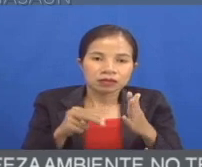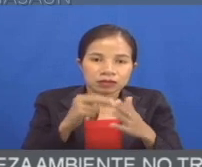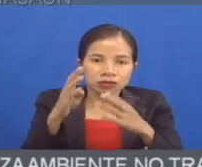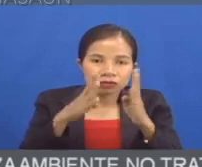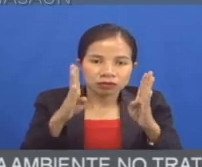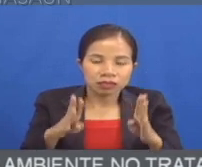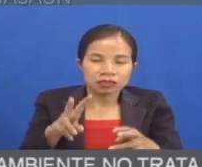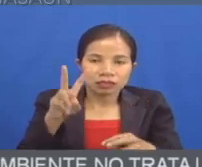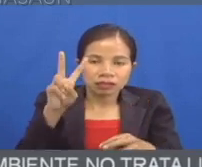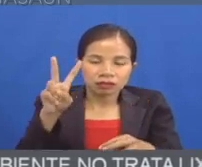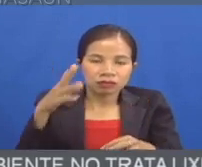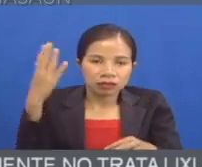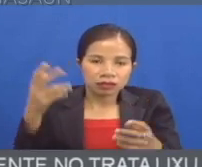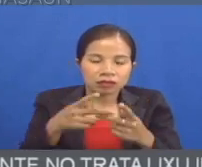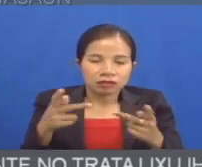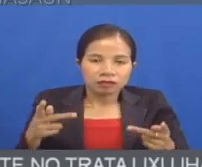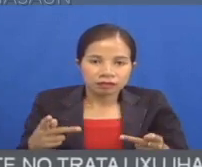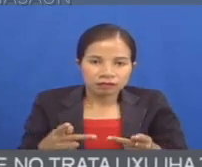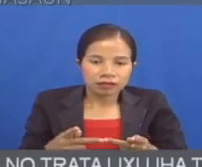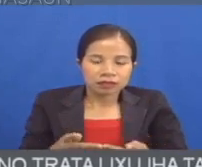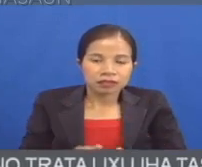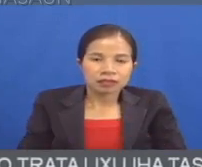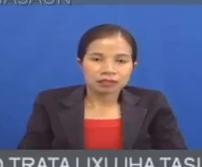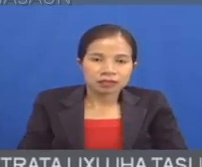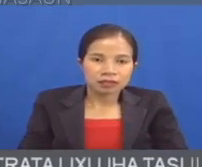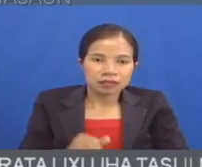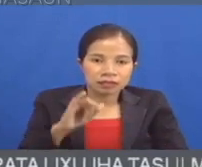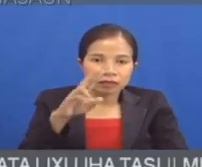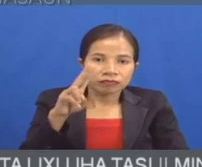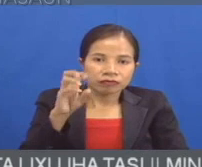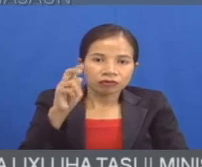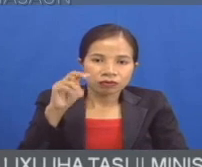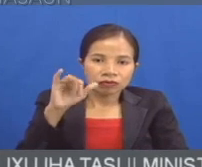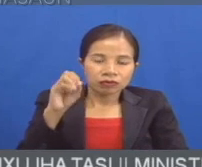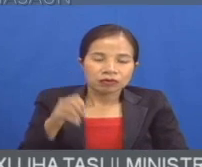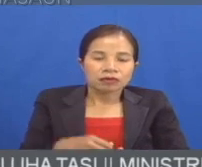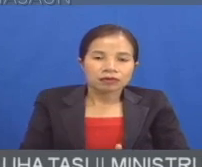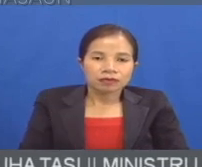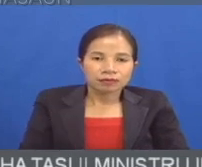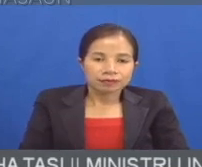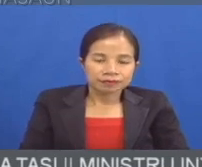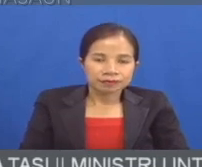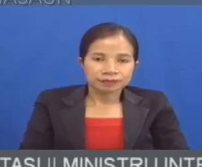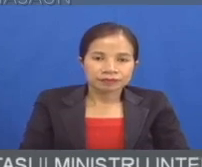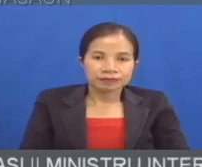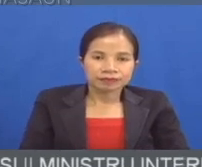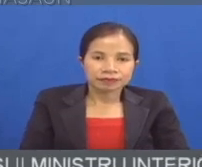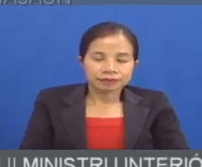reportagem jornalista Timóteo Guzmão ho operador câmera Ivonio Oliveira. Hal favor, belum nendrua.